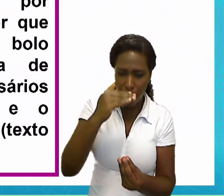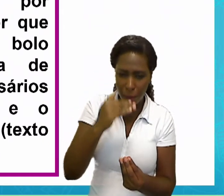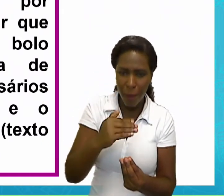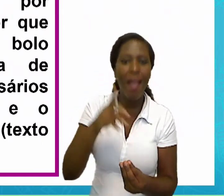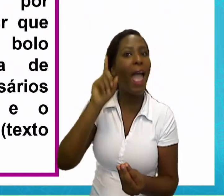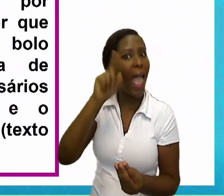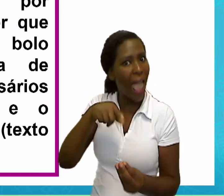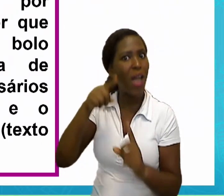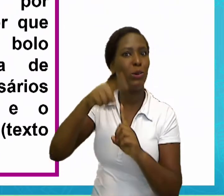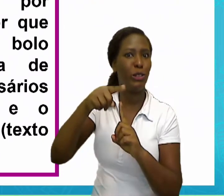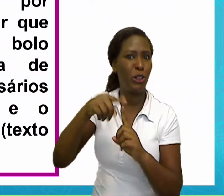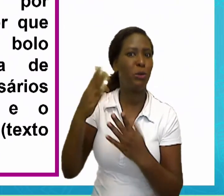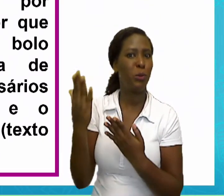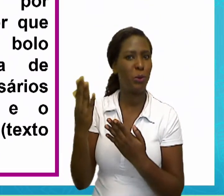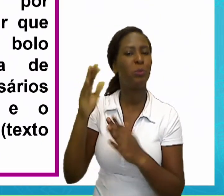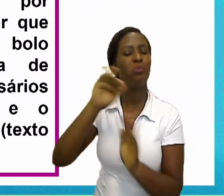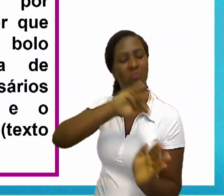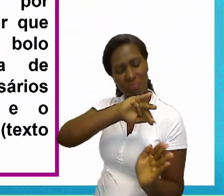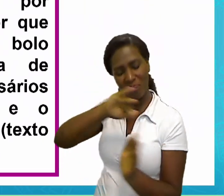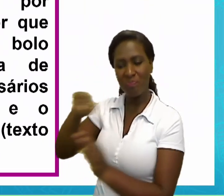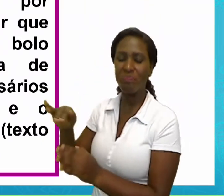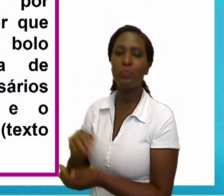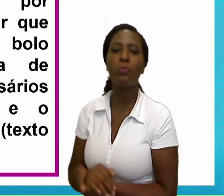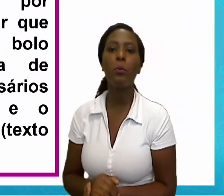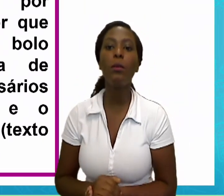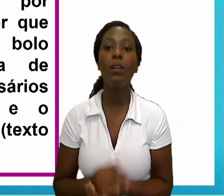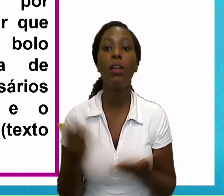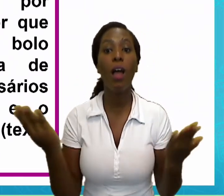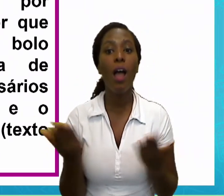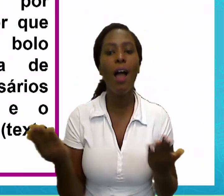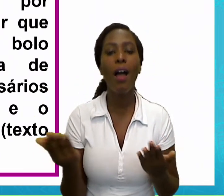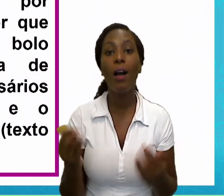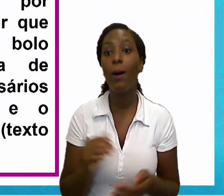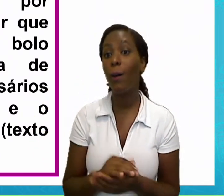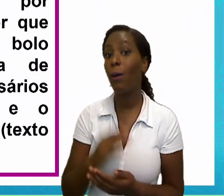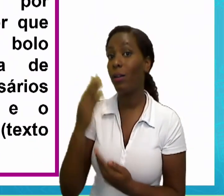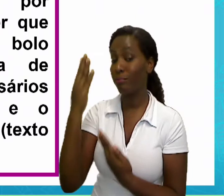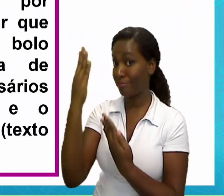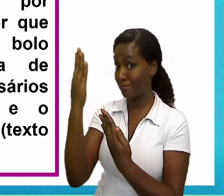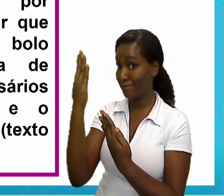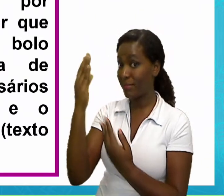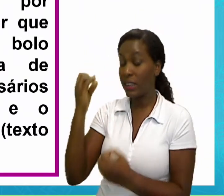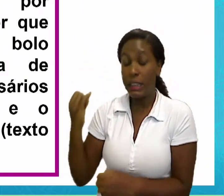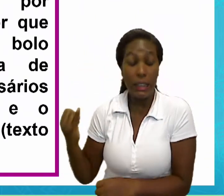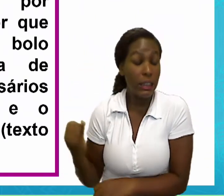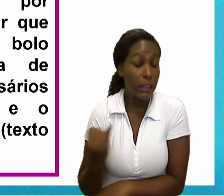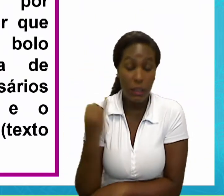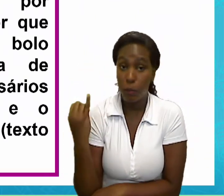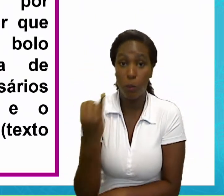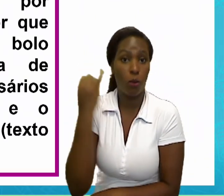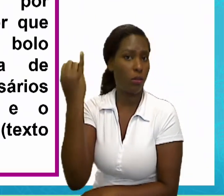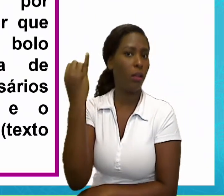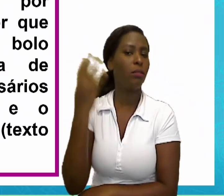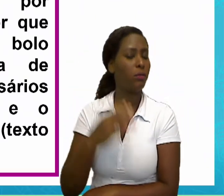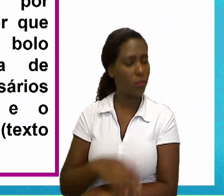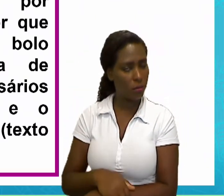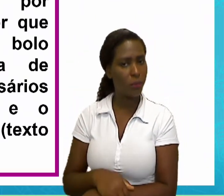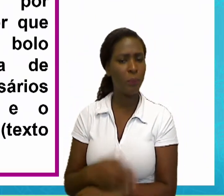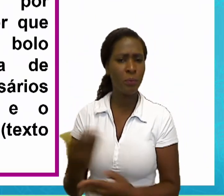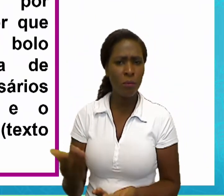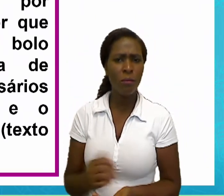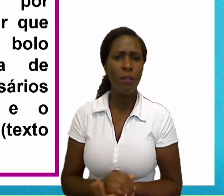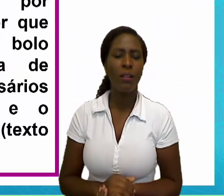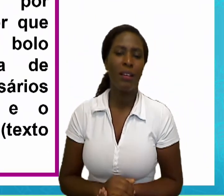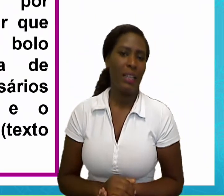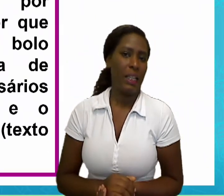Agora, citaremos aqui algo que é muito importante, estudantes. Bem, nós conhecemos aí os tipos